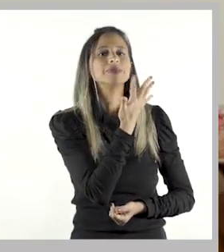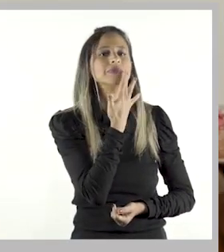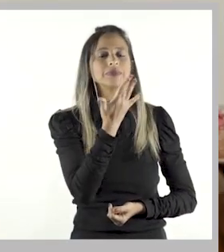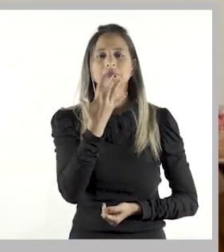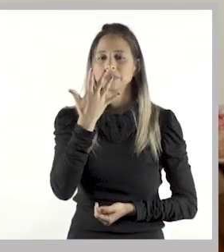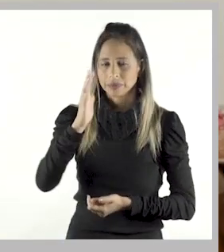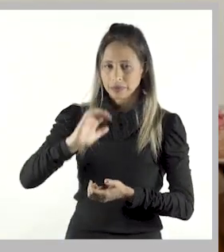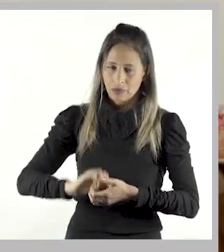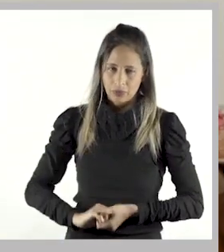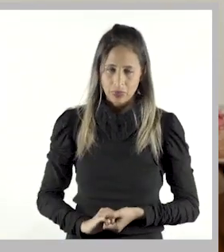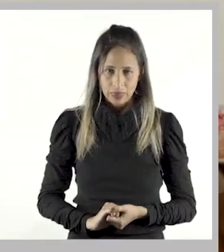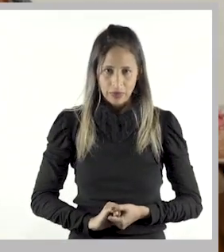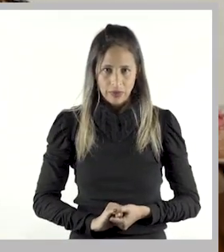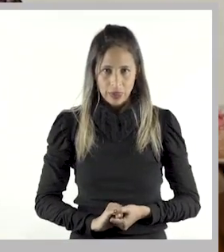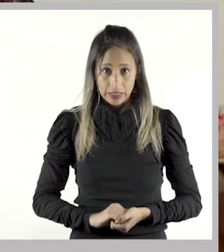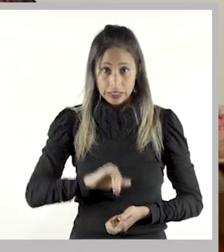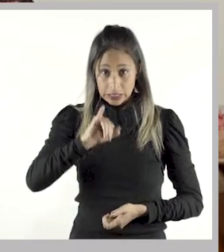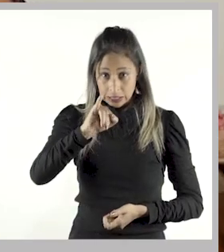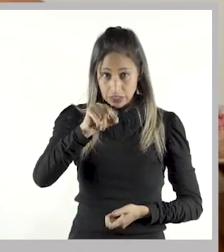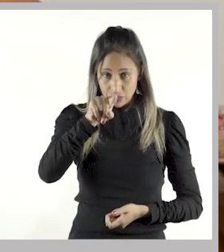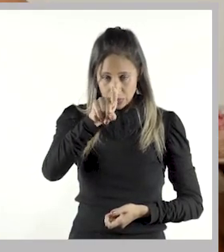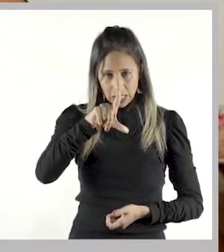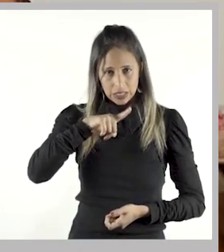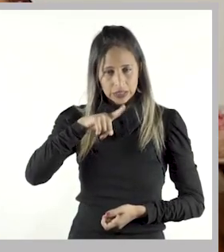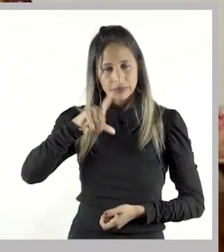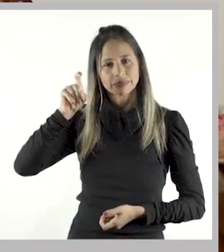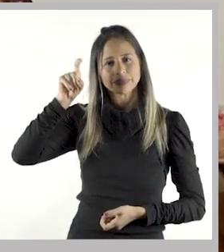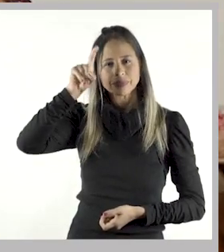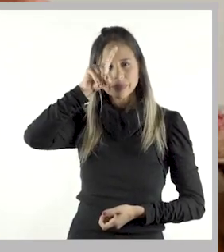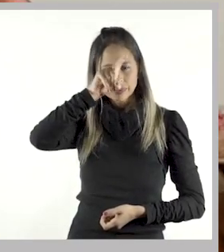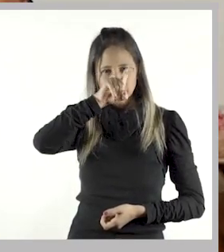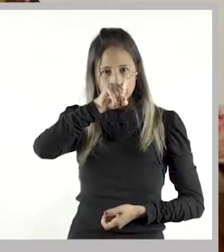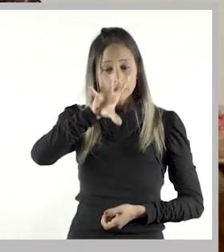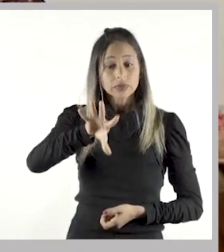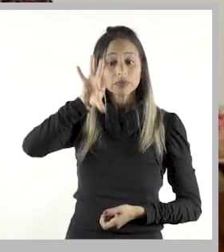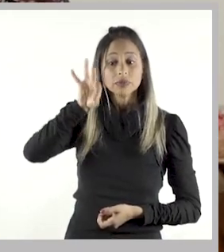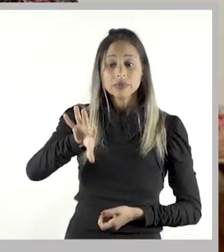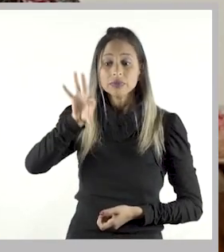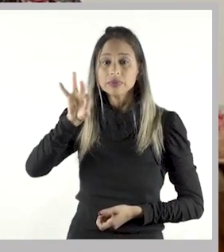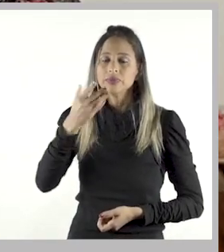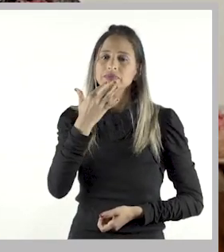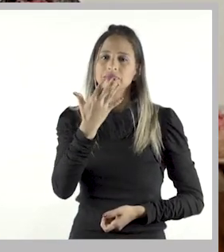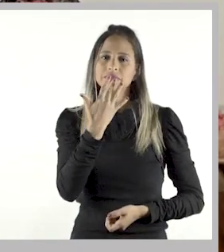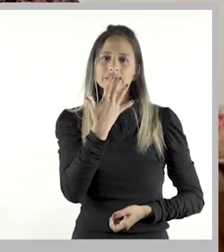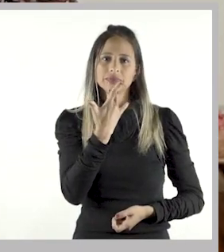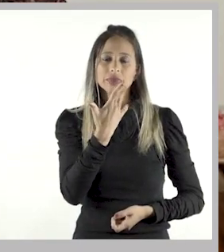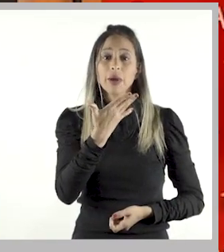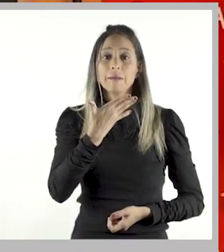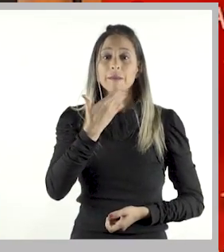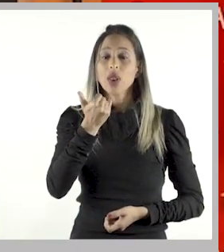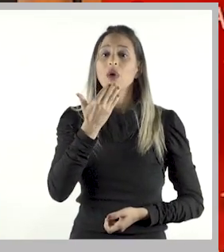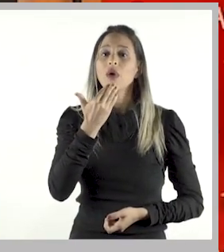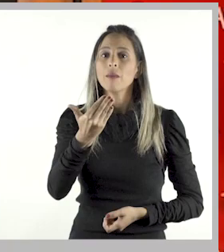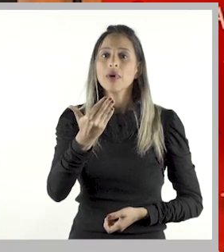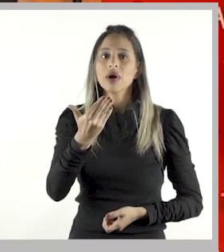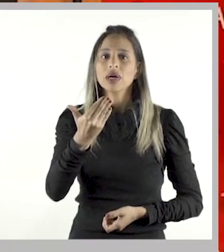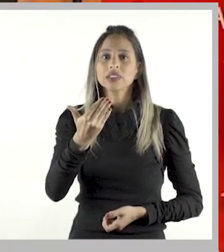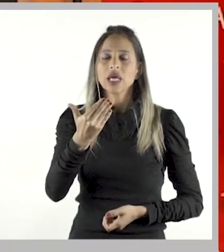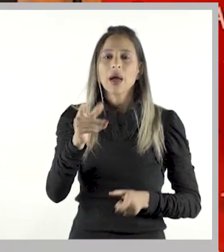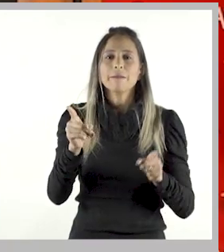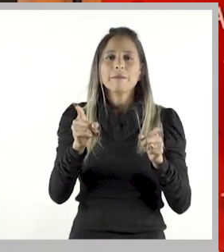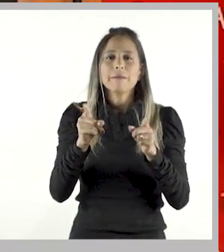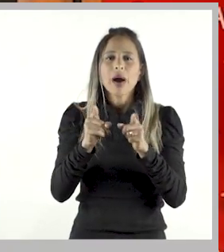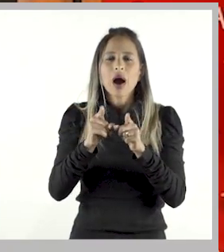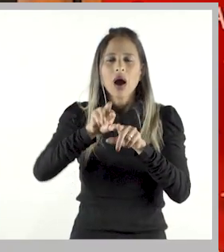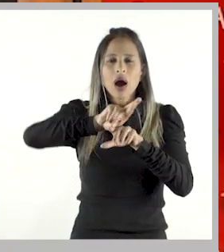Se você tem dificuldade em escolher cores, eu recomendo que você faça uma paleta mais reduzida. Essa